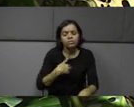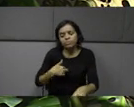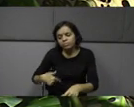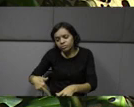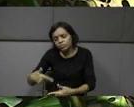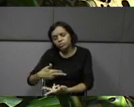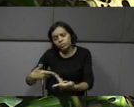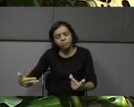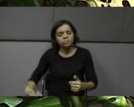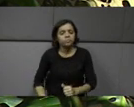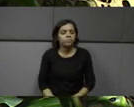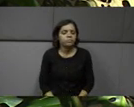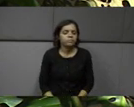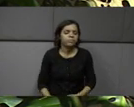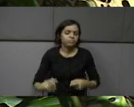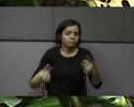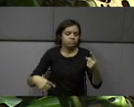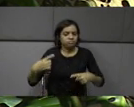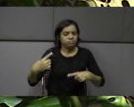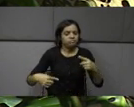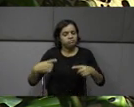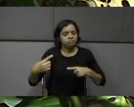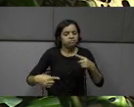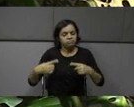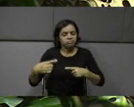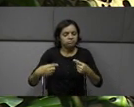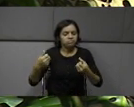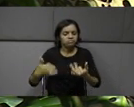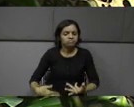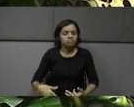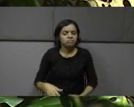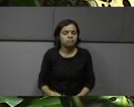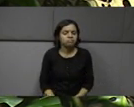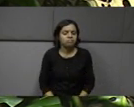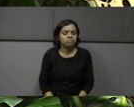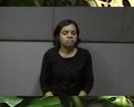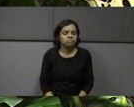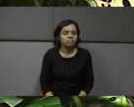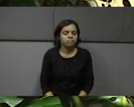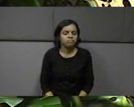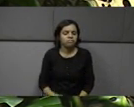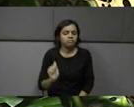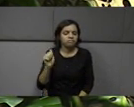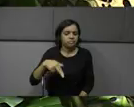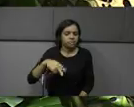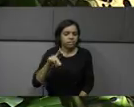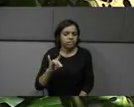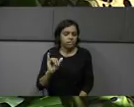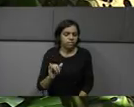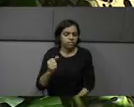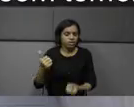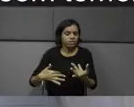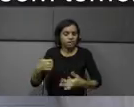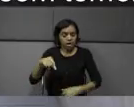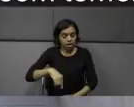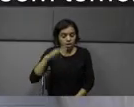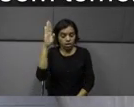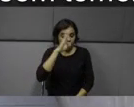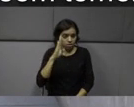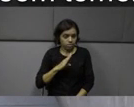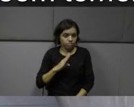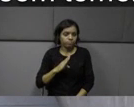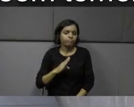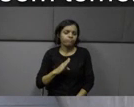nec que o grande e aí falando que um rio de janeiro o brasil também sofre esse problema das